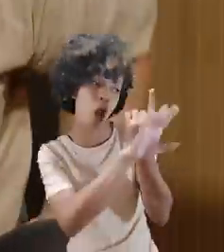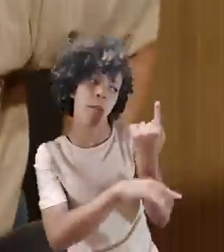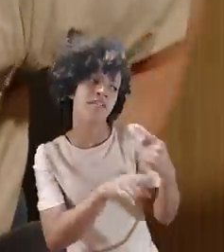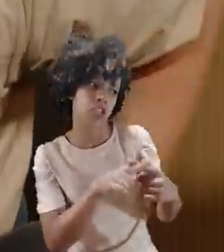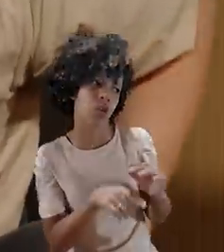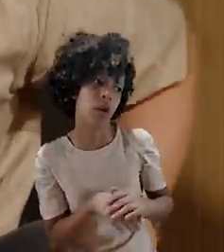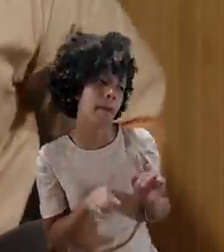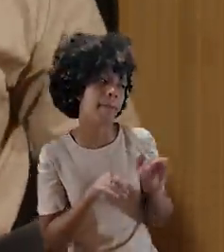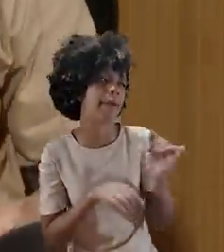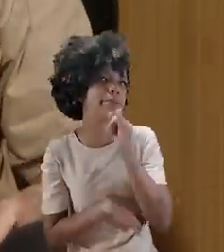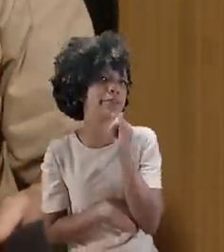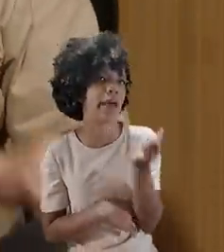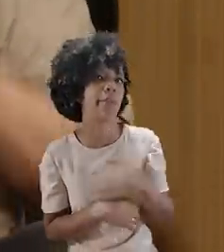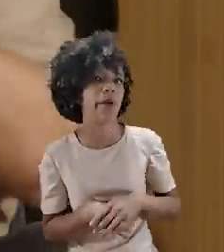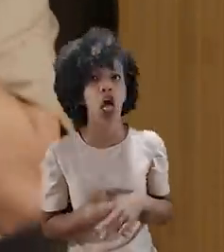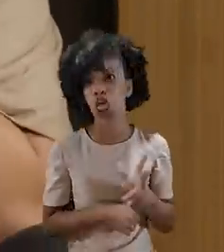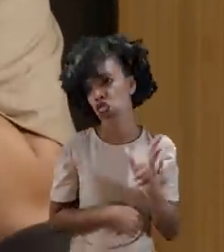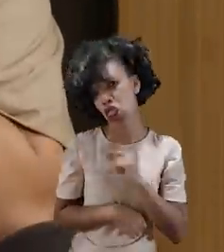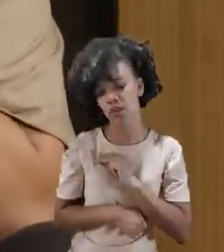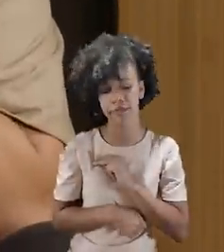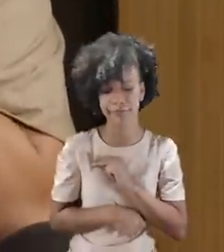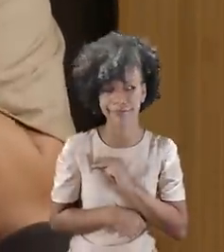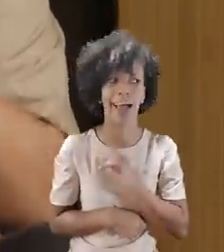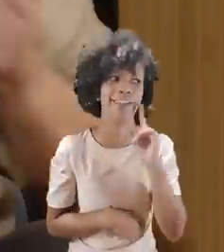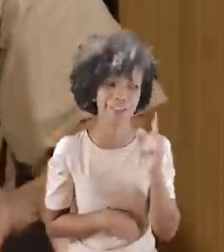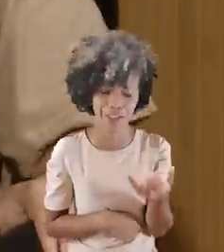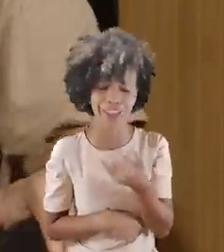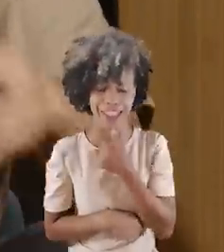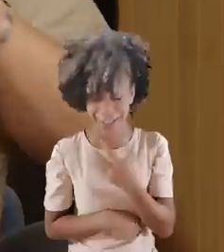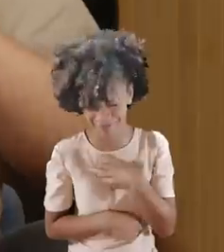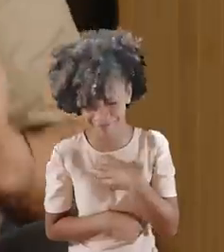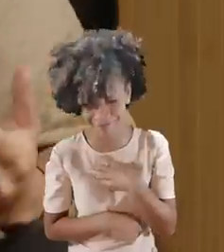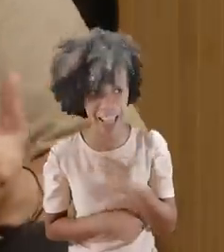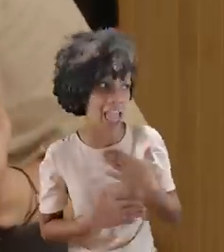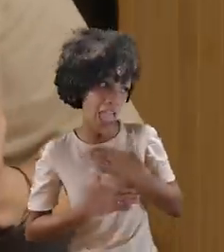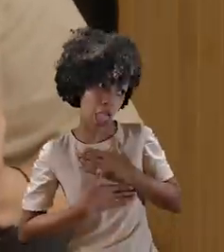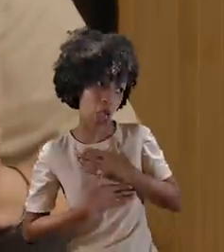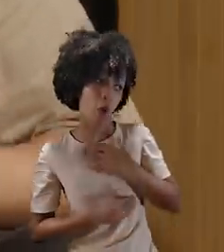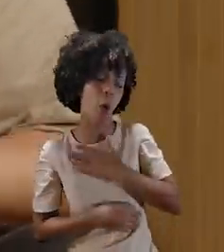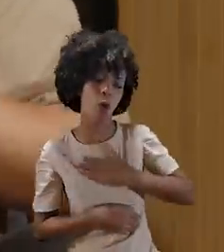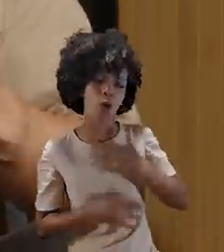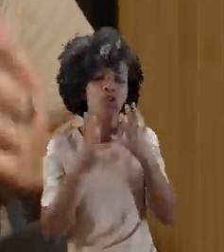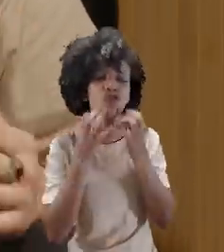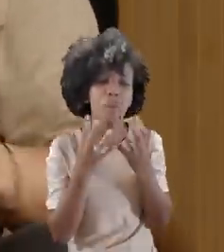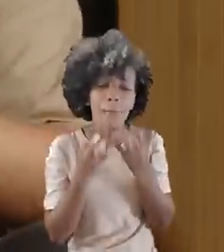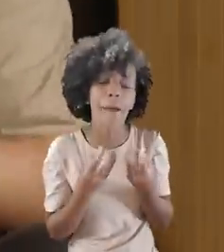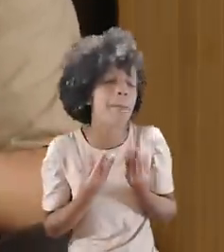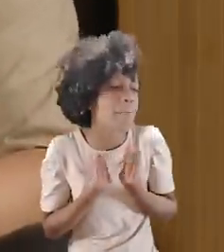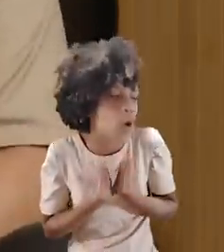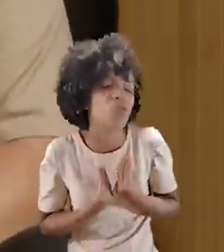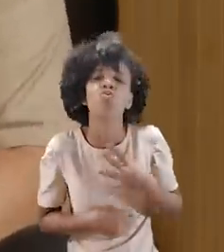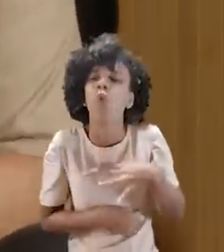ligação de vídeo foi uma vez só mas por exemplo assim nossa esse dia eu fiquei triste eu gosto de barba Eu gosto bastante